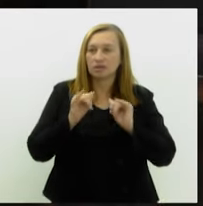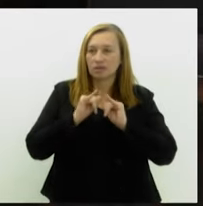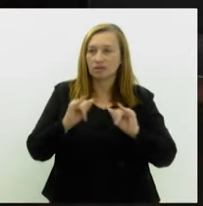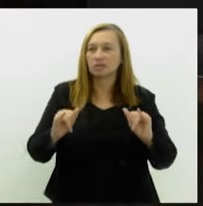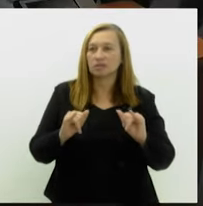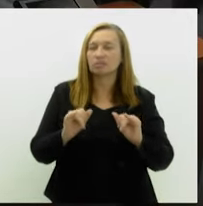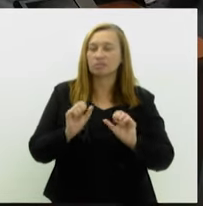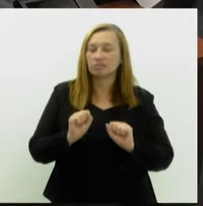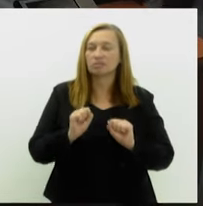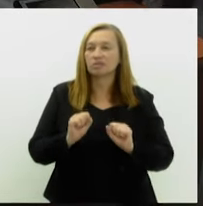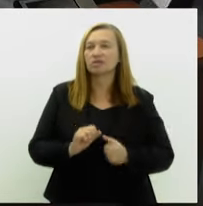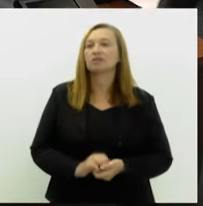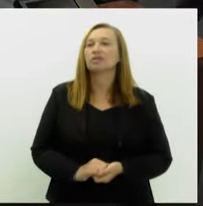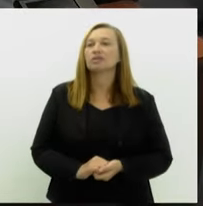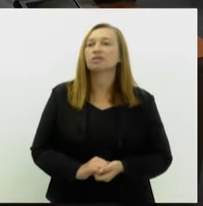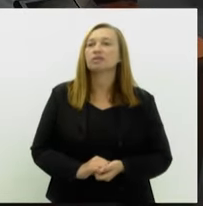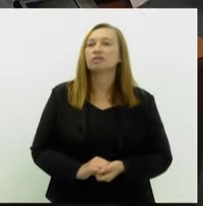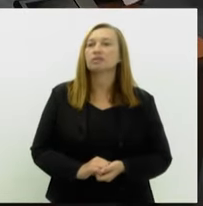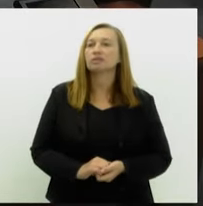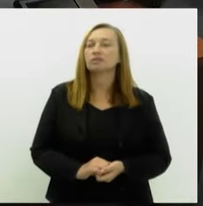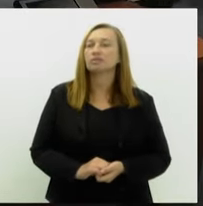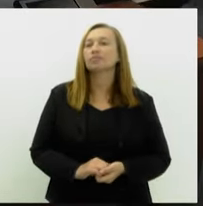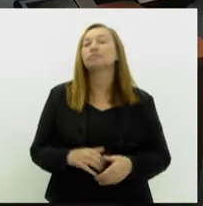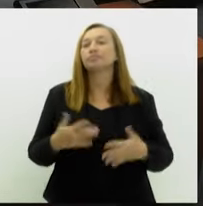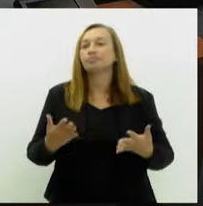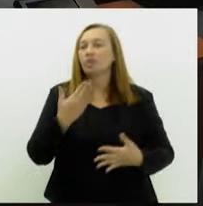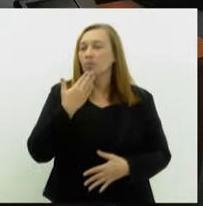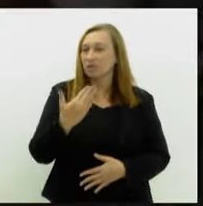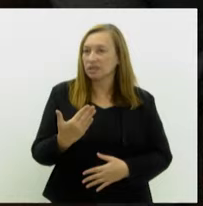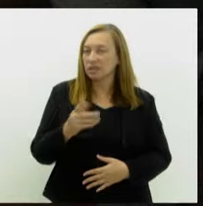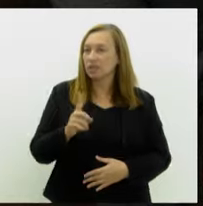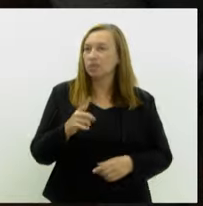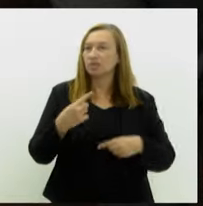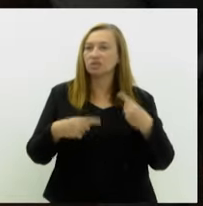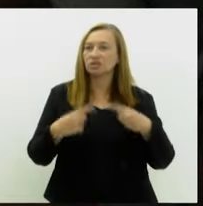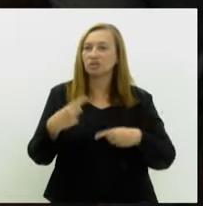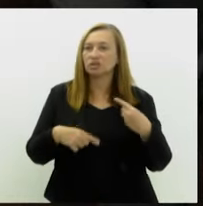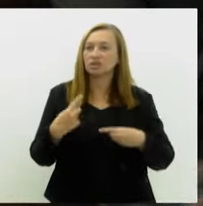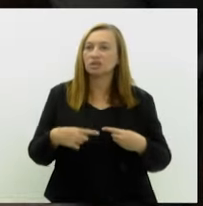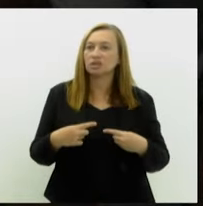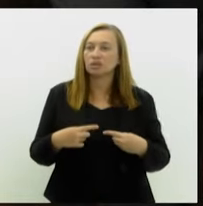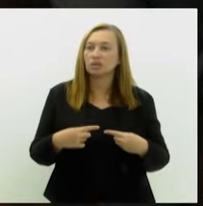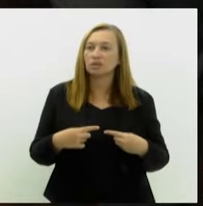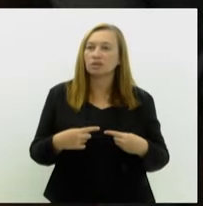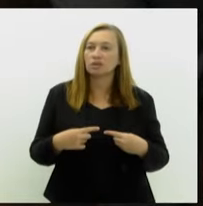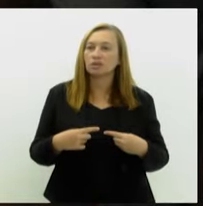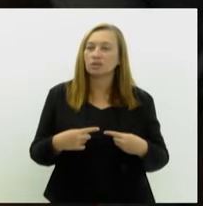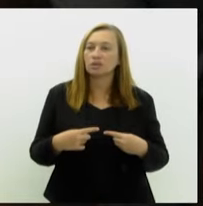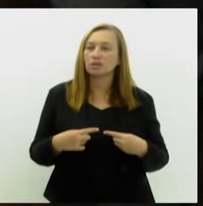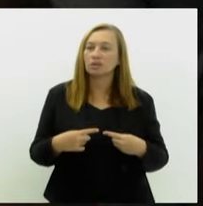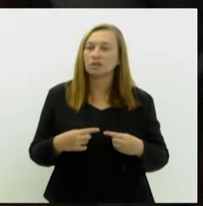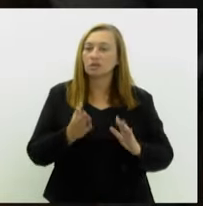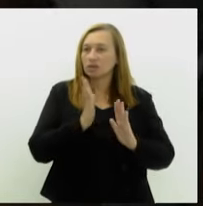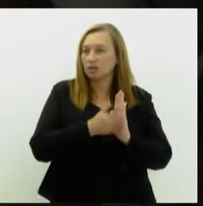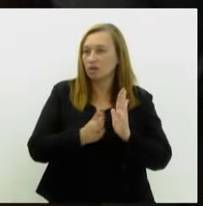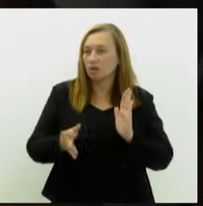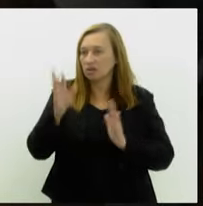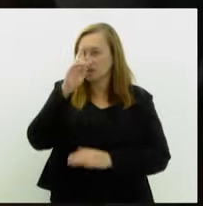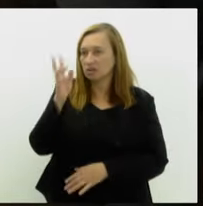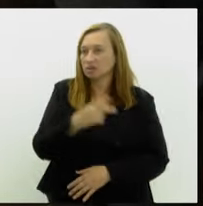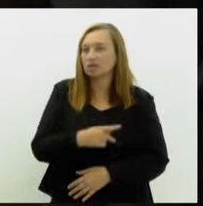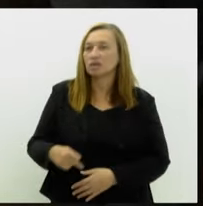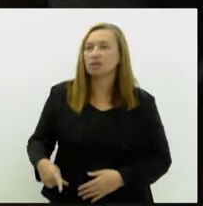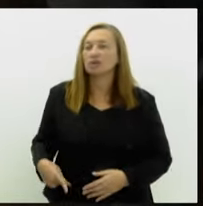aberta. É declaração de voto? É porque, então, eu vou pedir, não para discussão, mas eu vou pedir uma questão de ordem, senhora